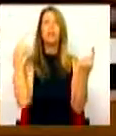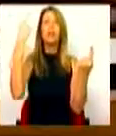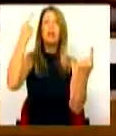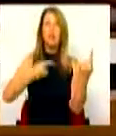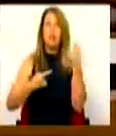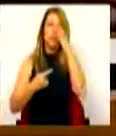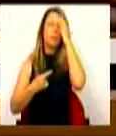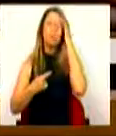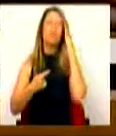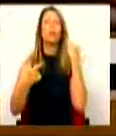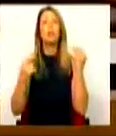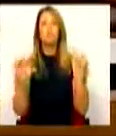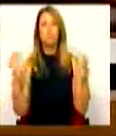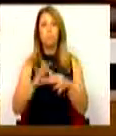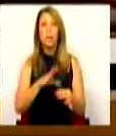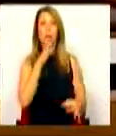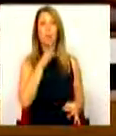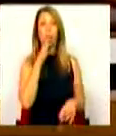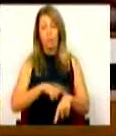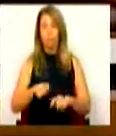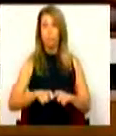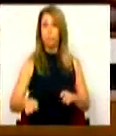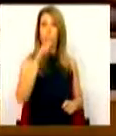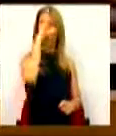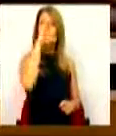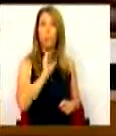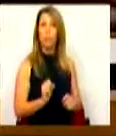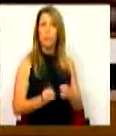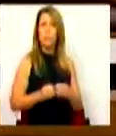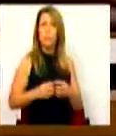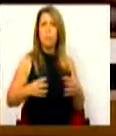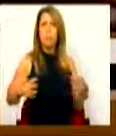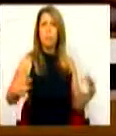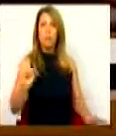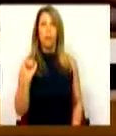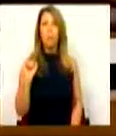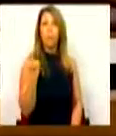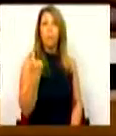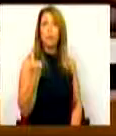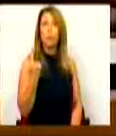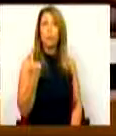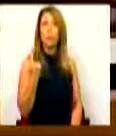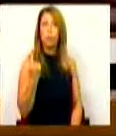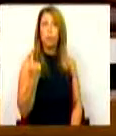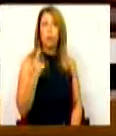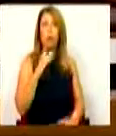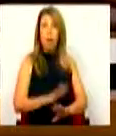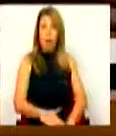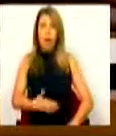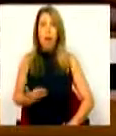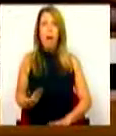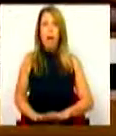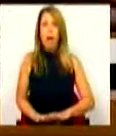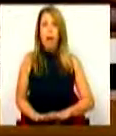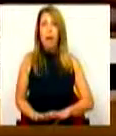exigências depositadas na ferrovia para esta legislatura cresceram bastante mais rápido e com mais profundidade que a